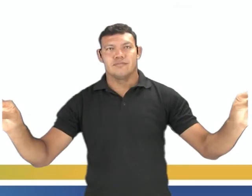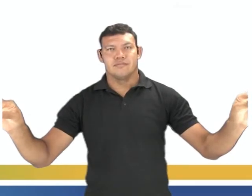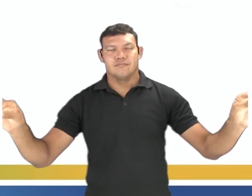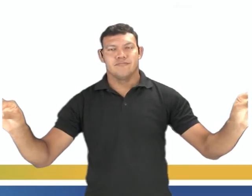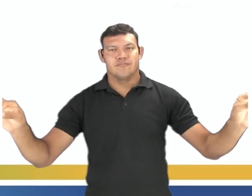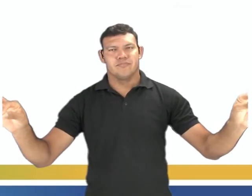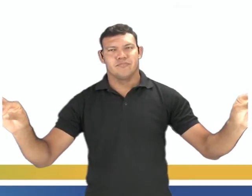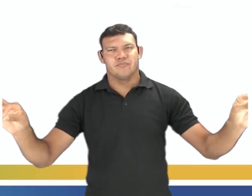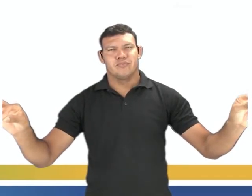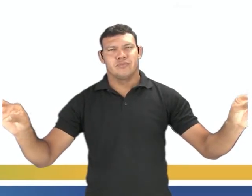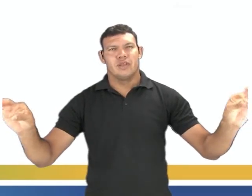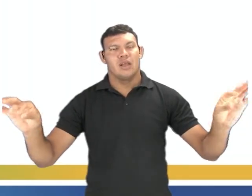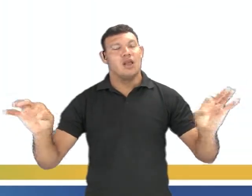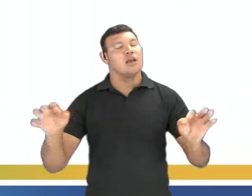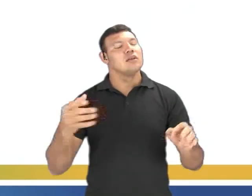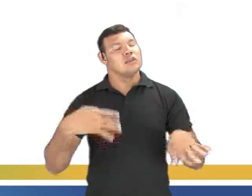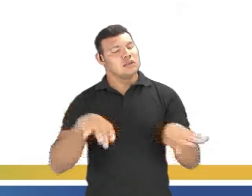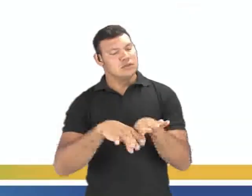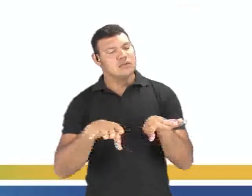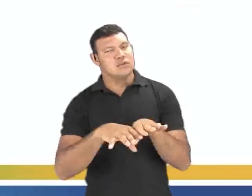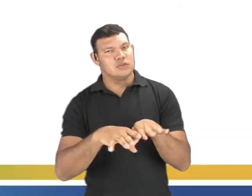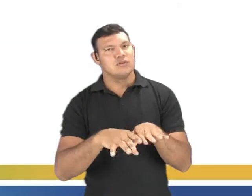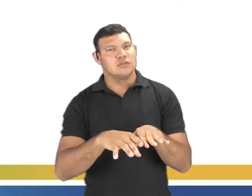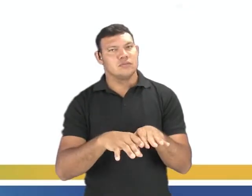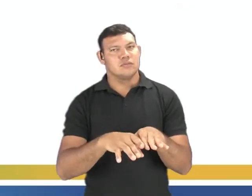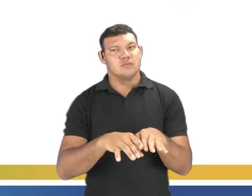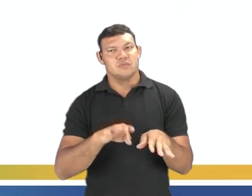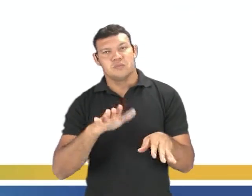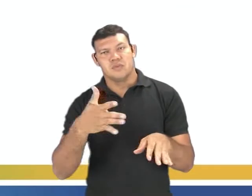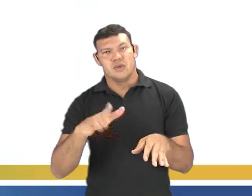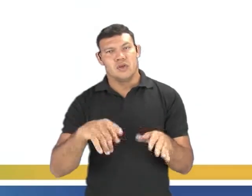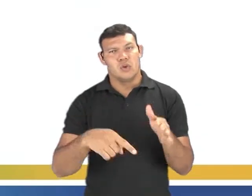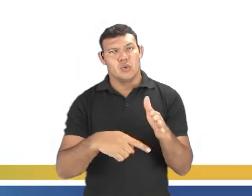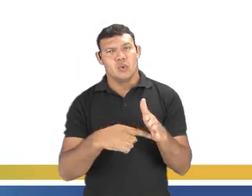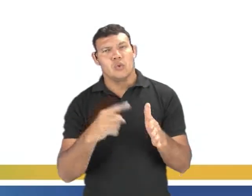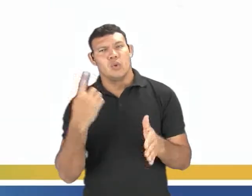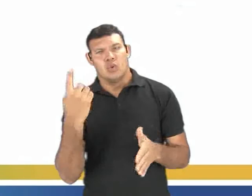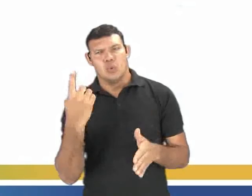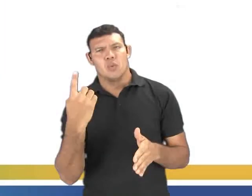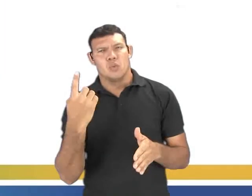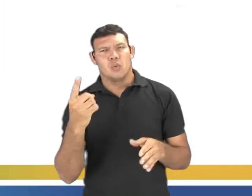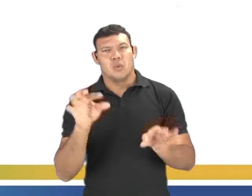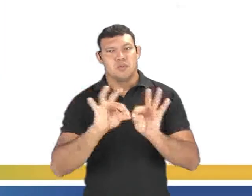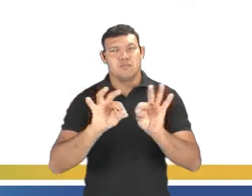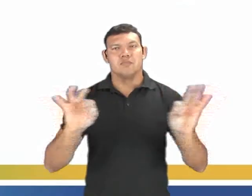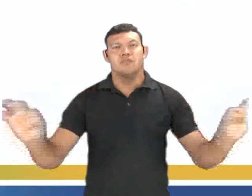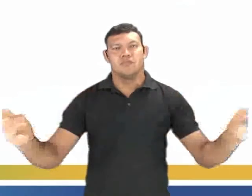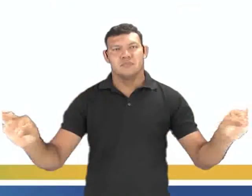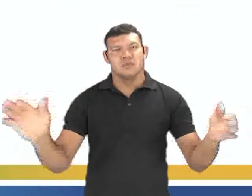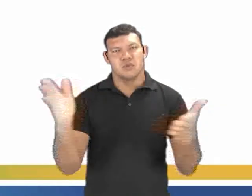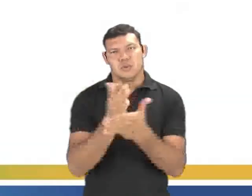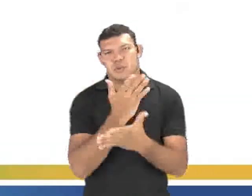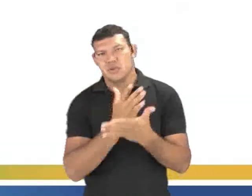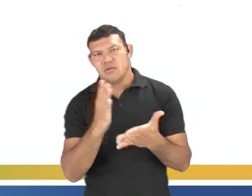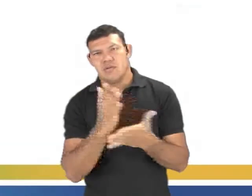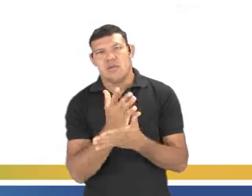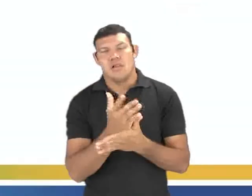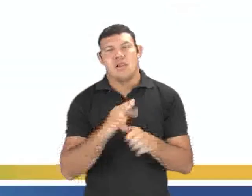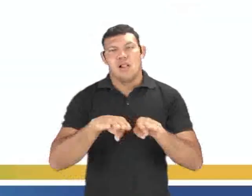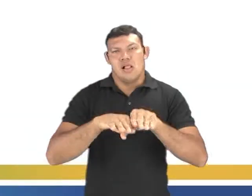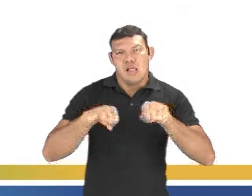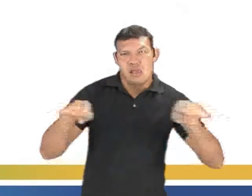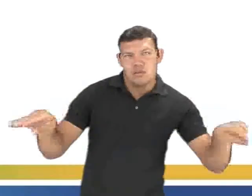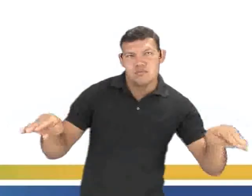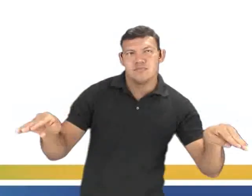plano, ela é paralela a pelo menos uma reta desse plano. E aí observe a imagem, que nós temos um plano